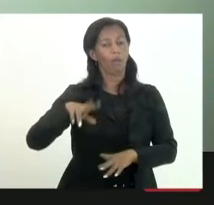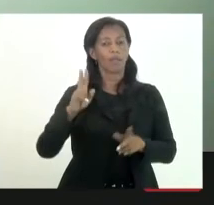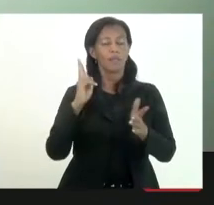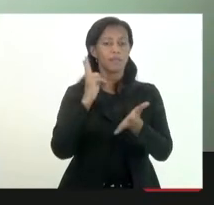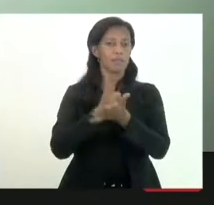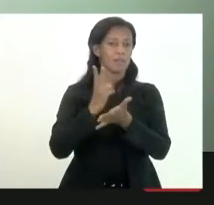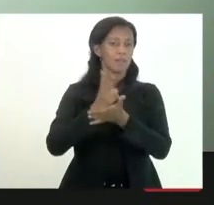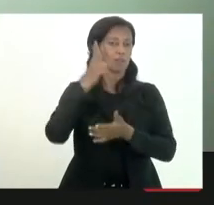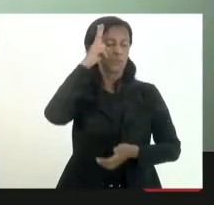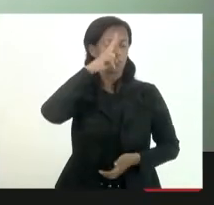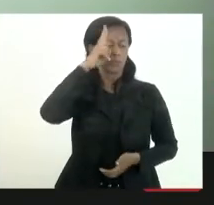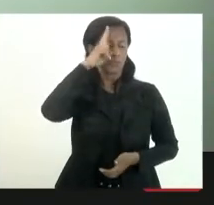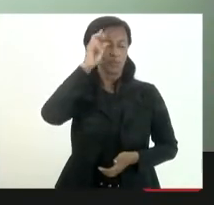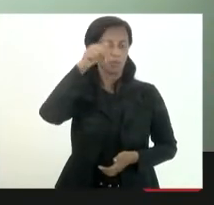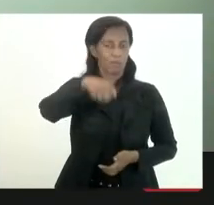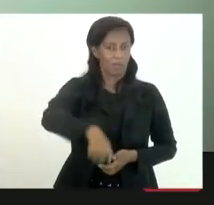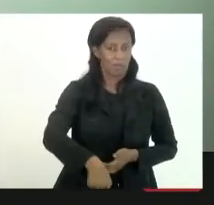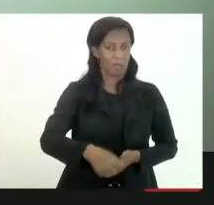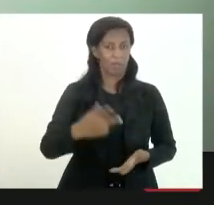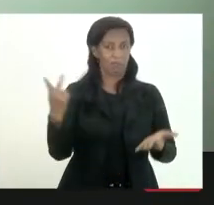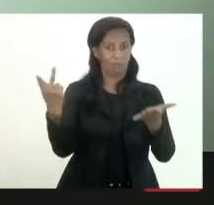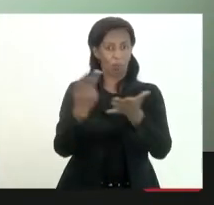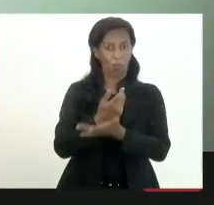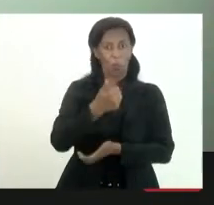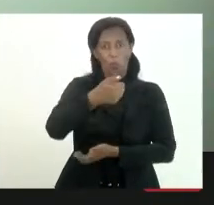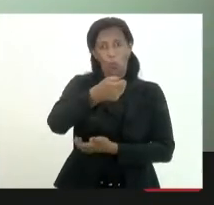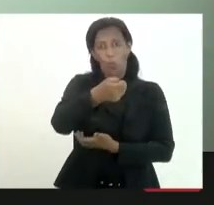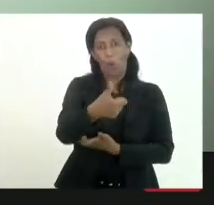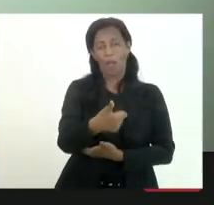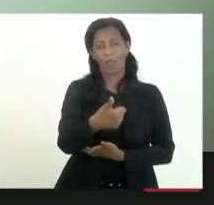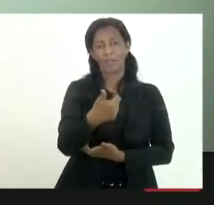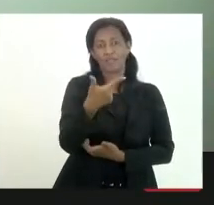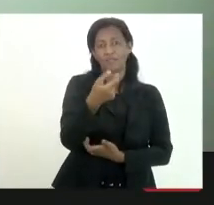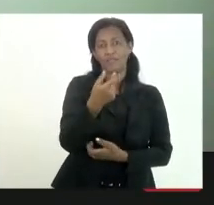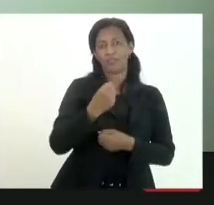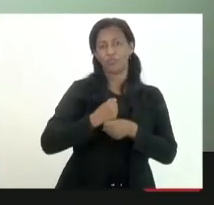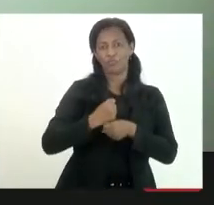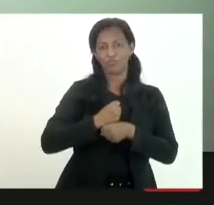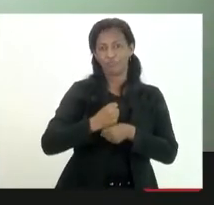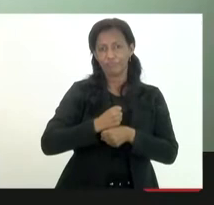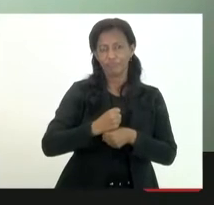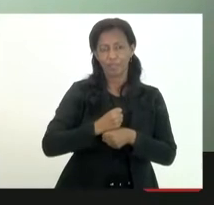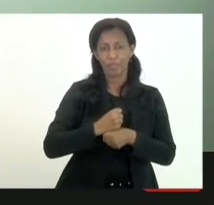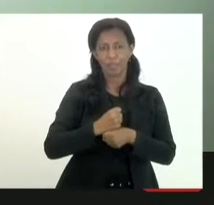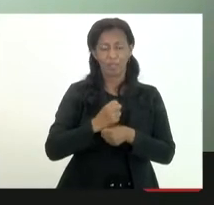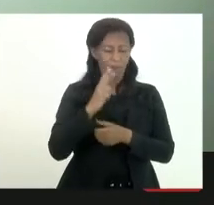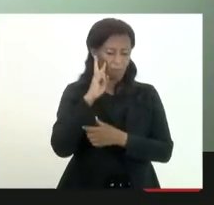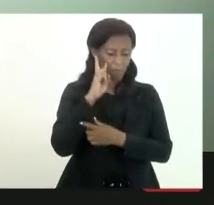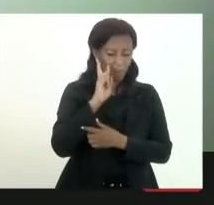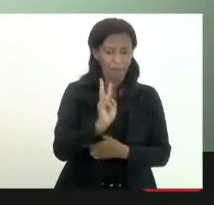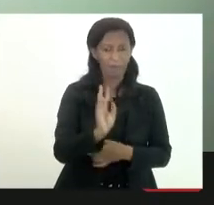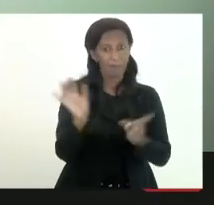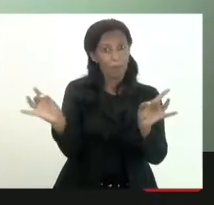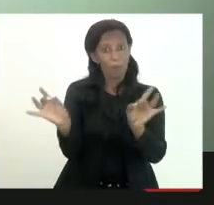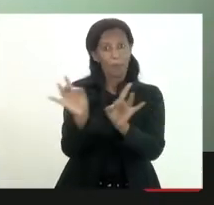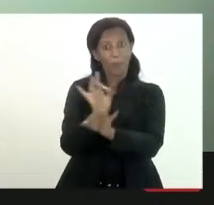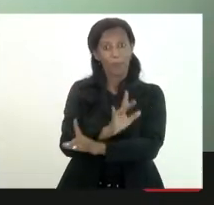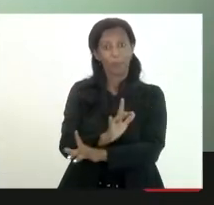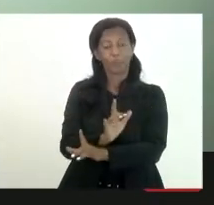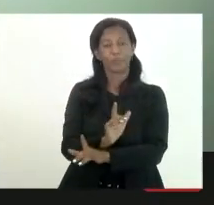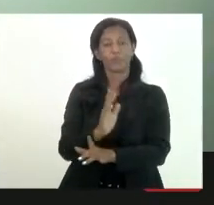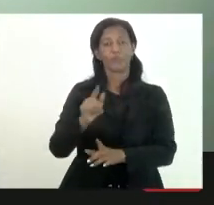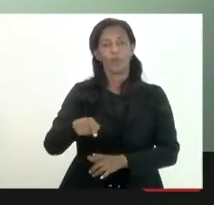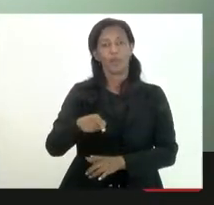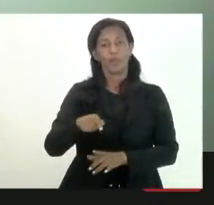né, deputado Atila, que foram quase duas décadas para ver a efetivação da